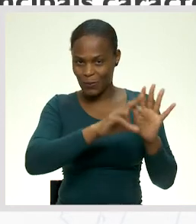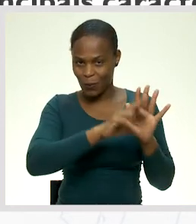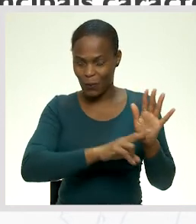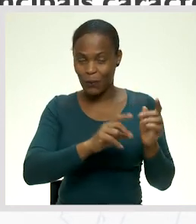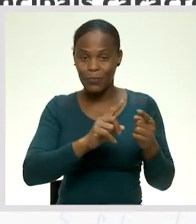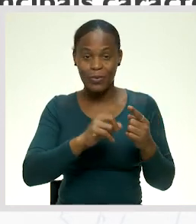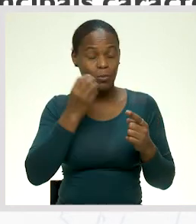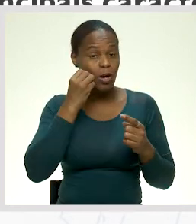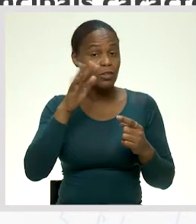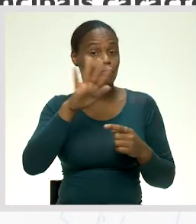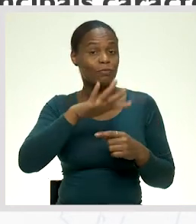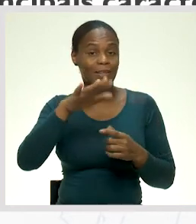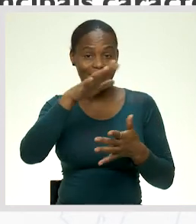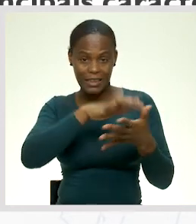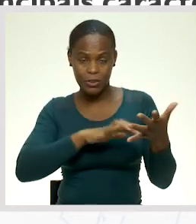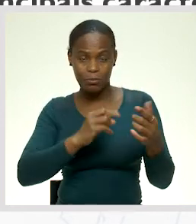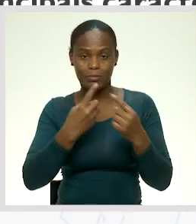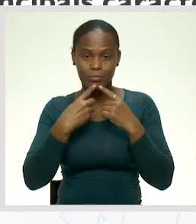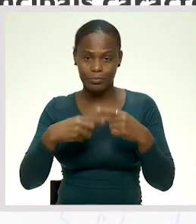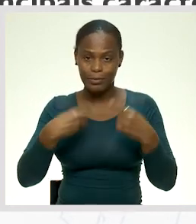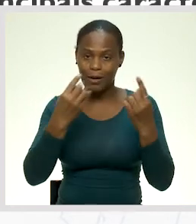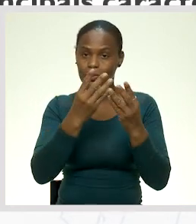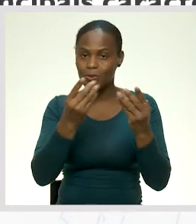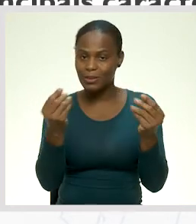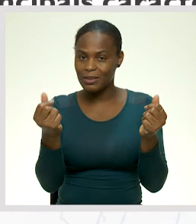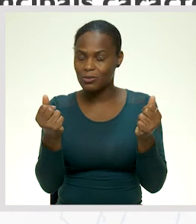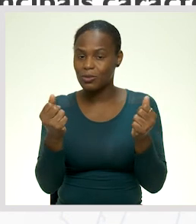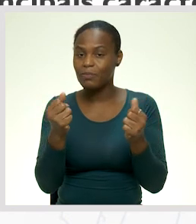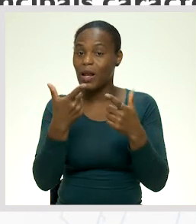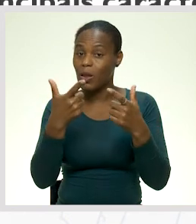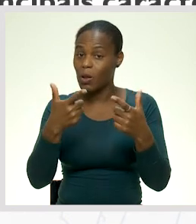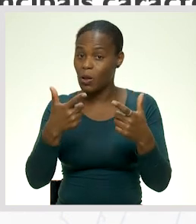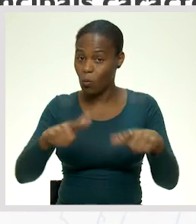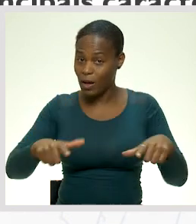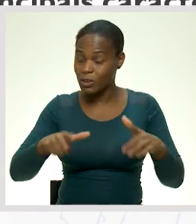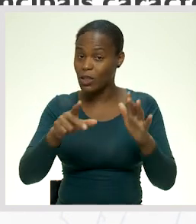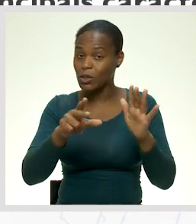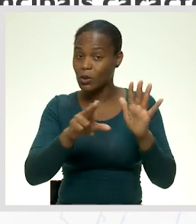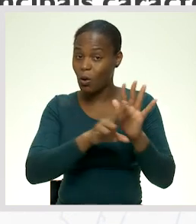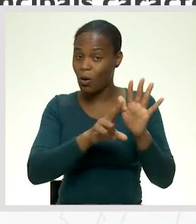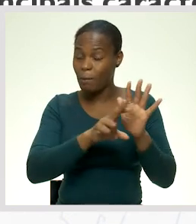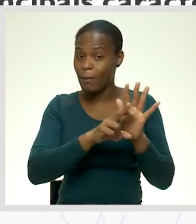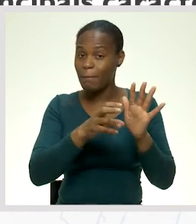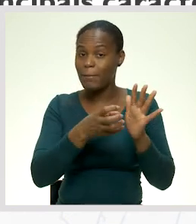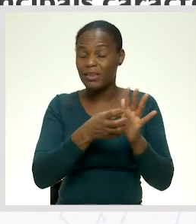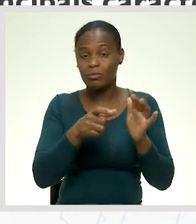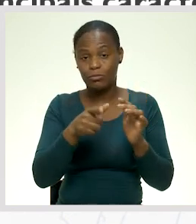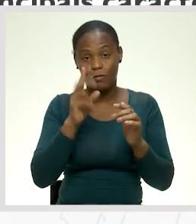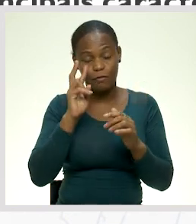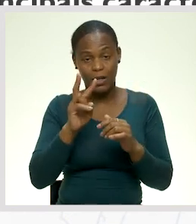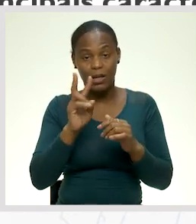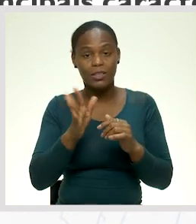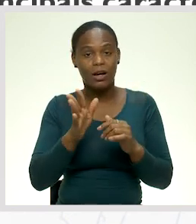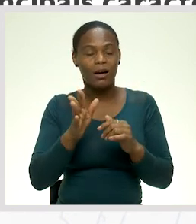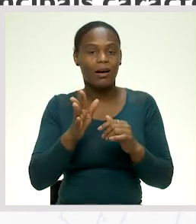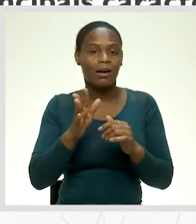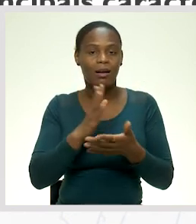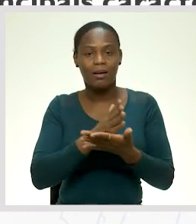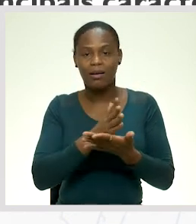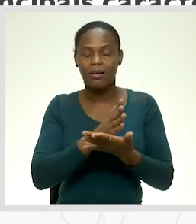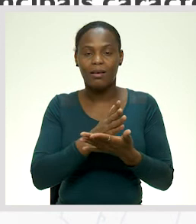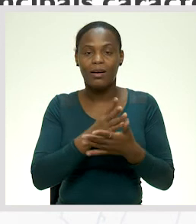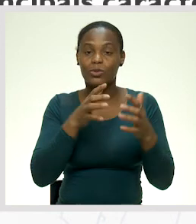como género textual para divulgar os resultados, a linguagem, norma, padrão e imparcial, vimos isto, a estrutura do relatório,